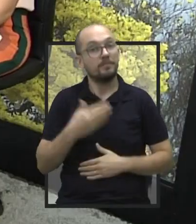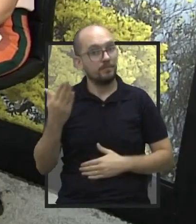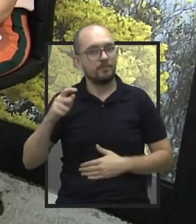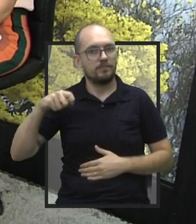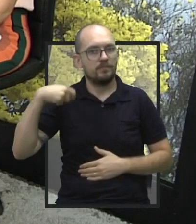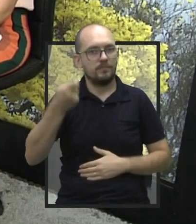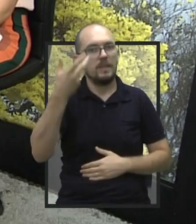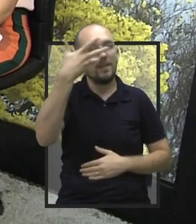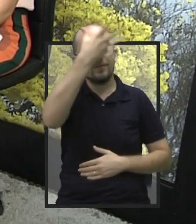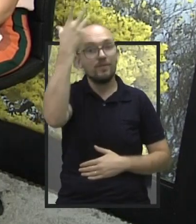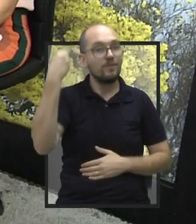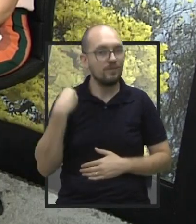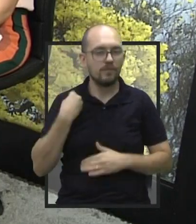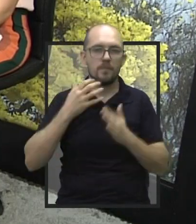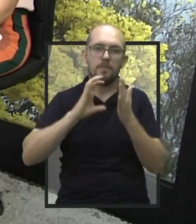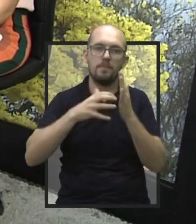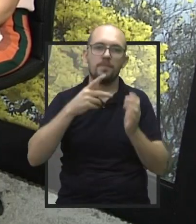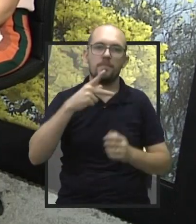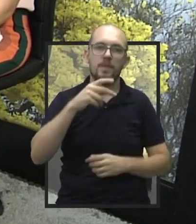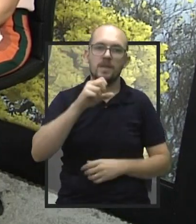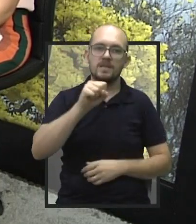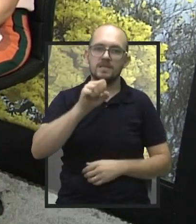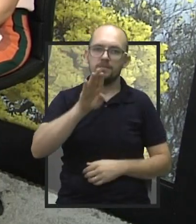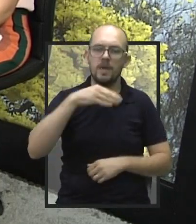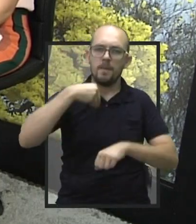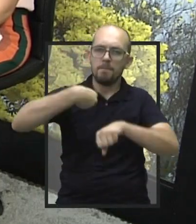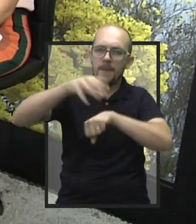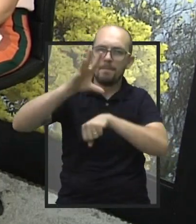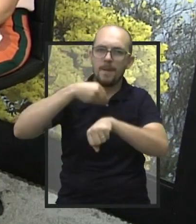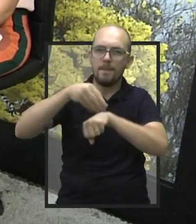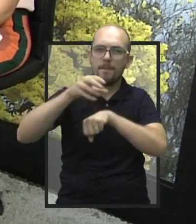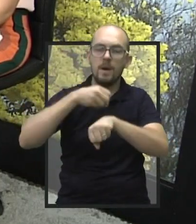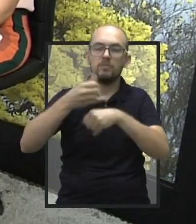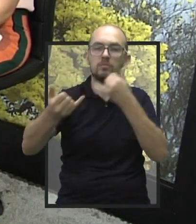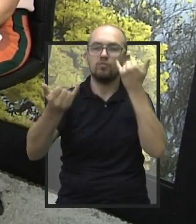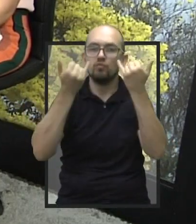foi a vereadora Vivian Soares, do PSB, prestando contas com você,